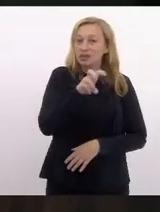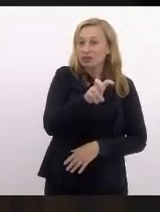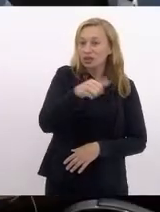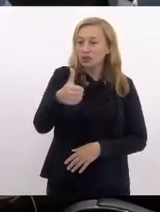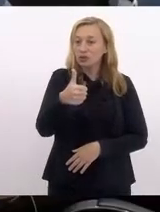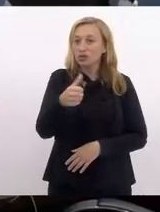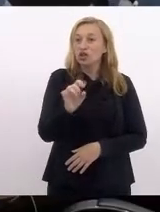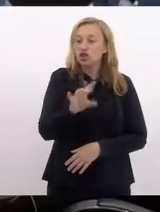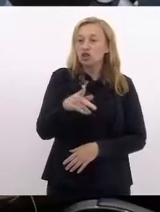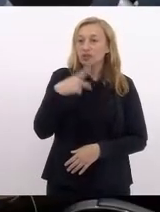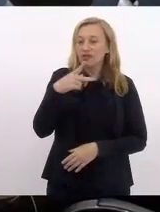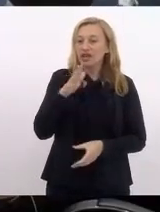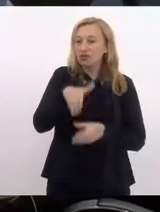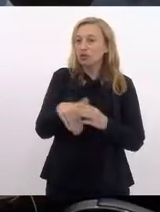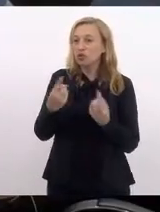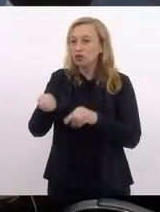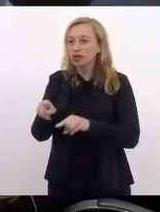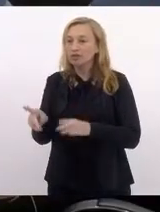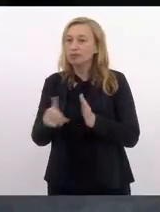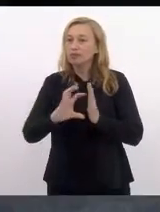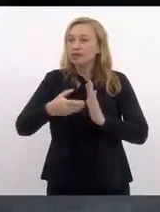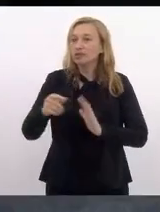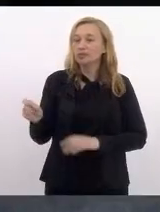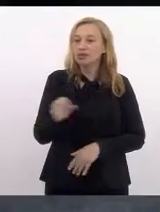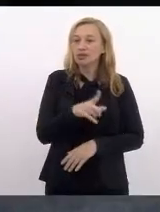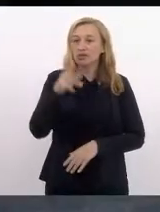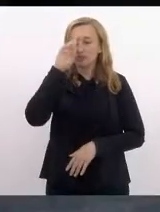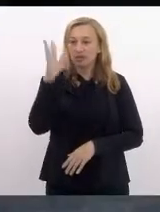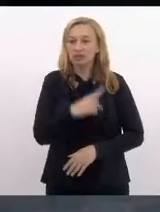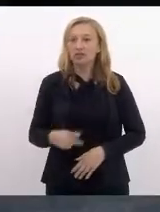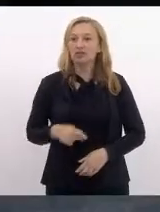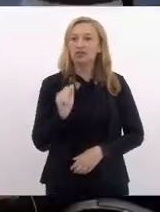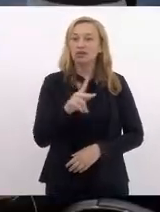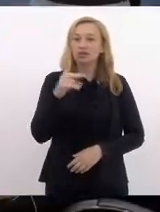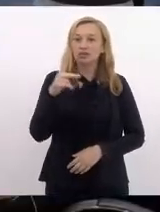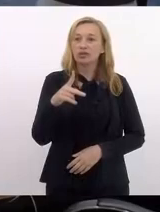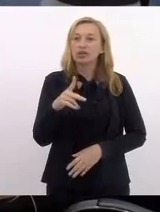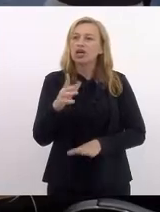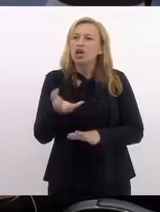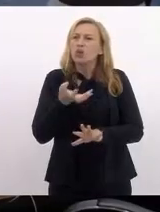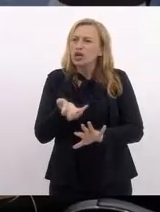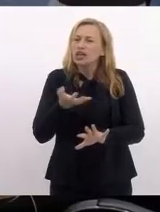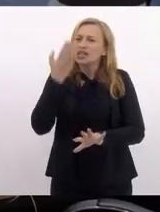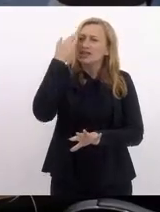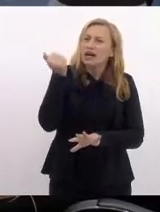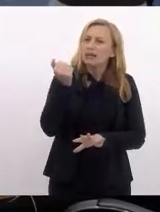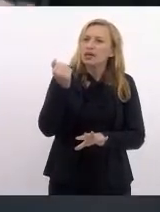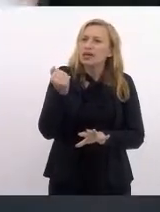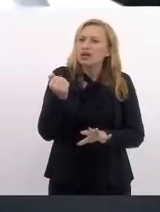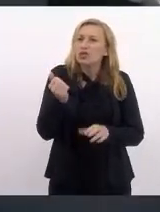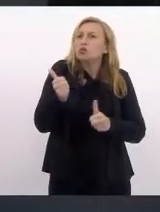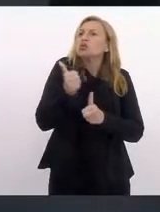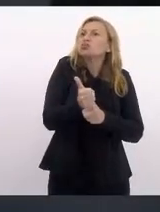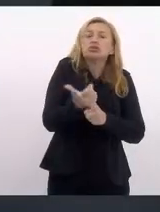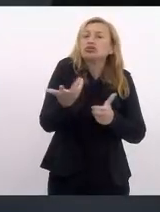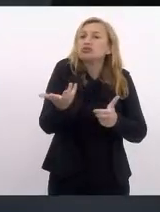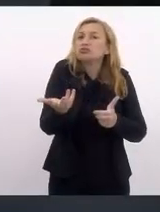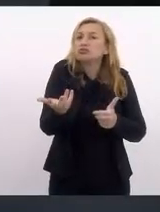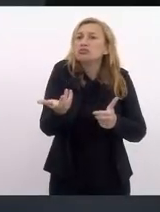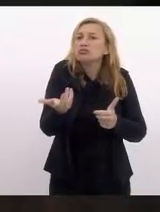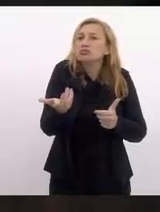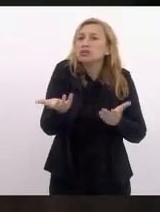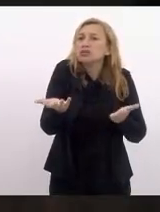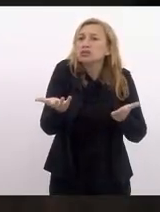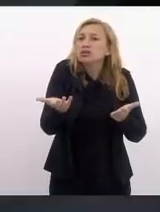Só para conseguir voto contrário da bancada atenção seu presidente brigado não eu queria saber o teor do substitutivo